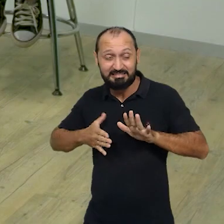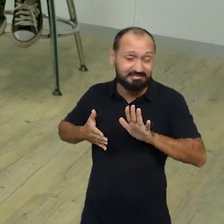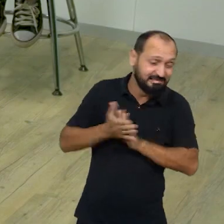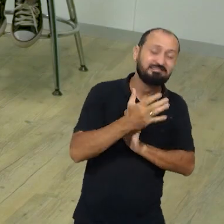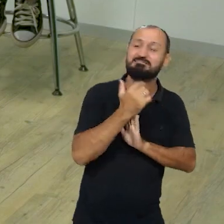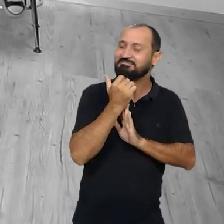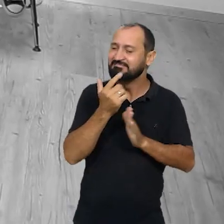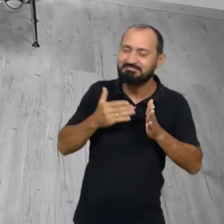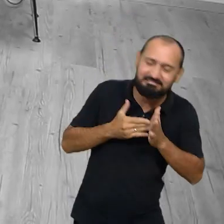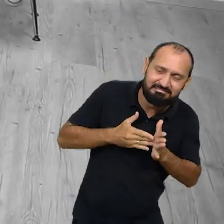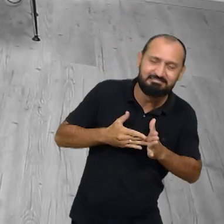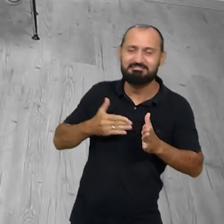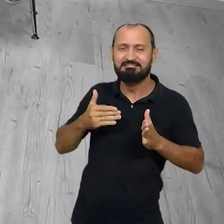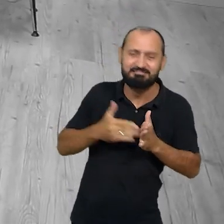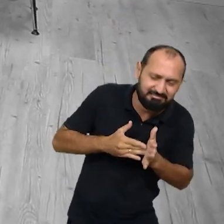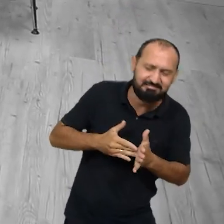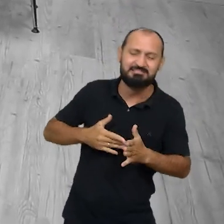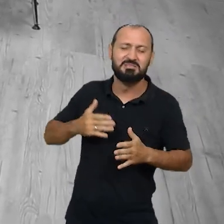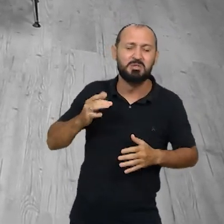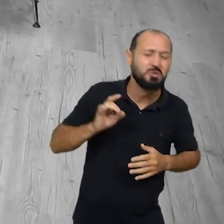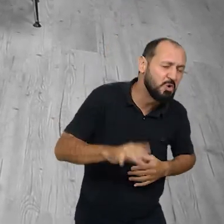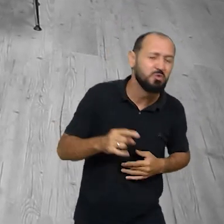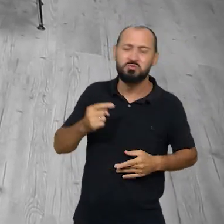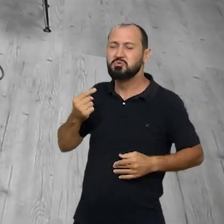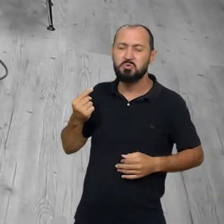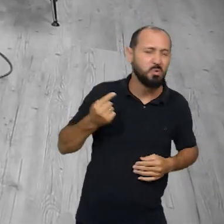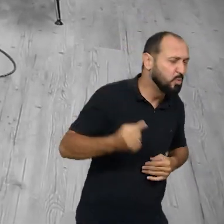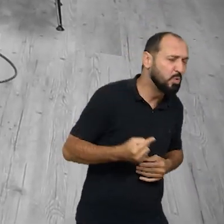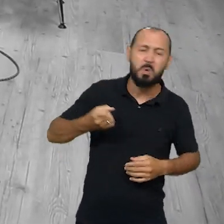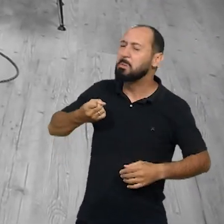Serei, eu tento ser otimista,